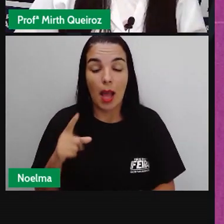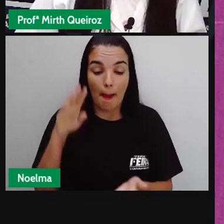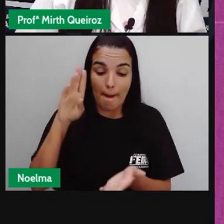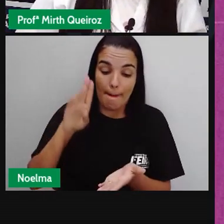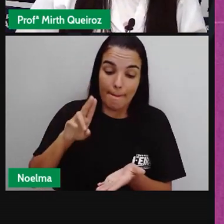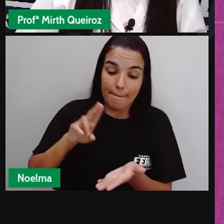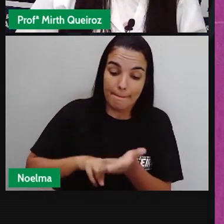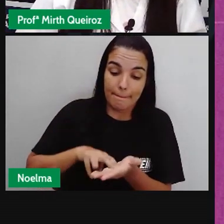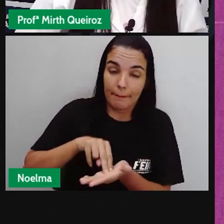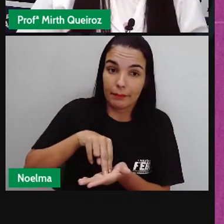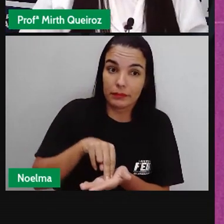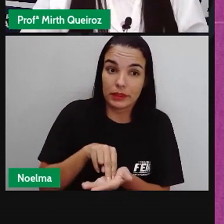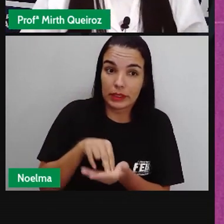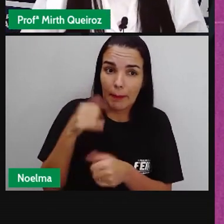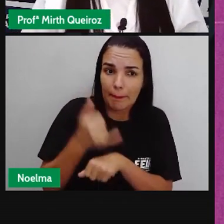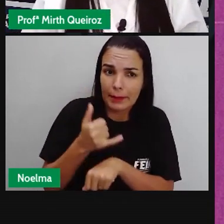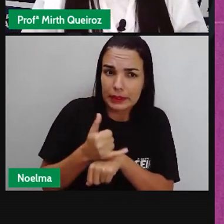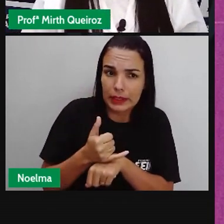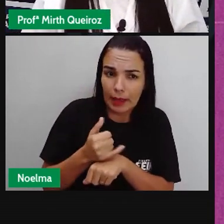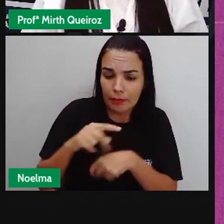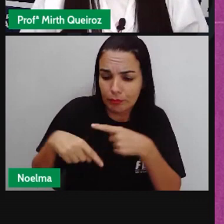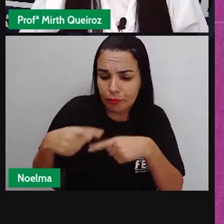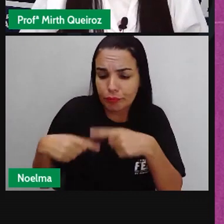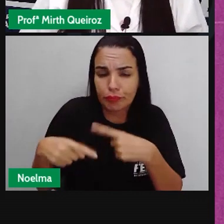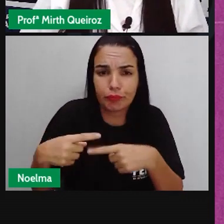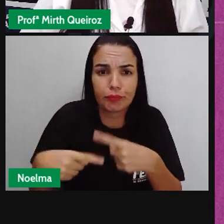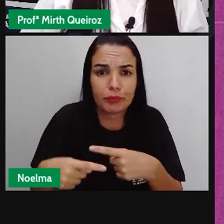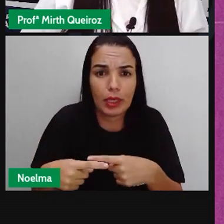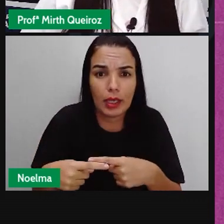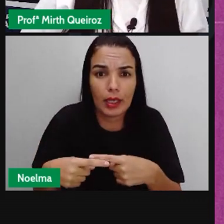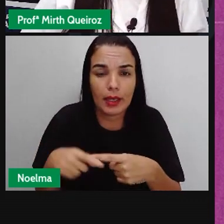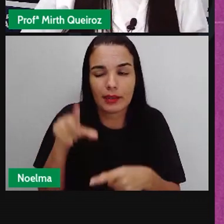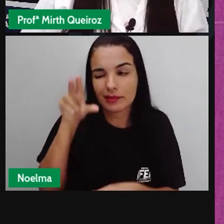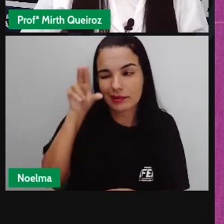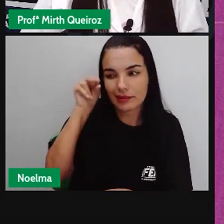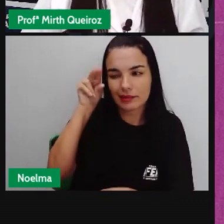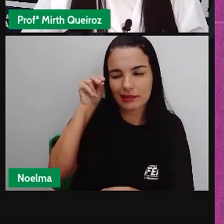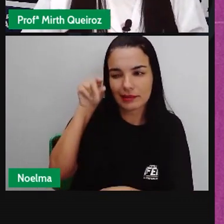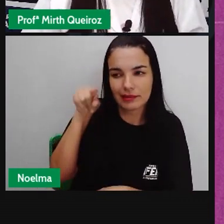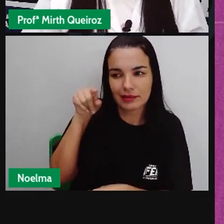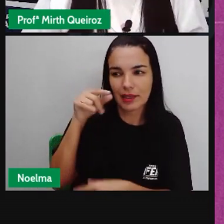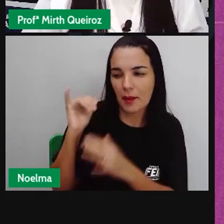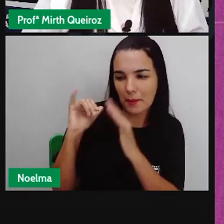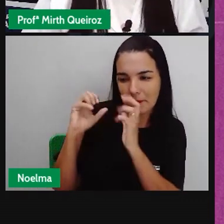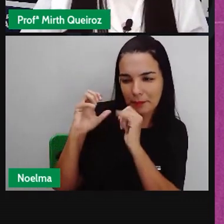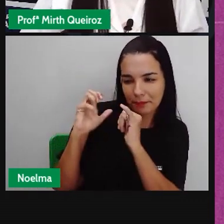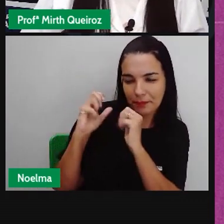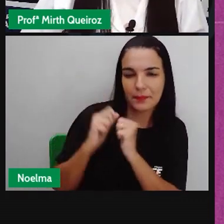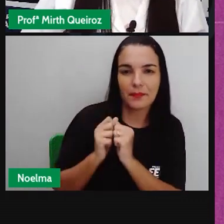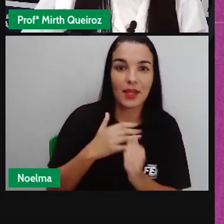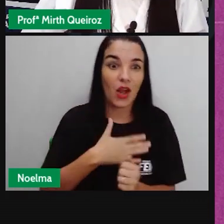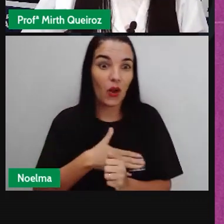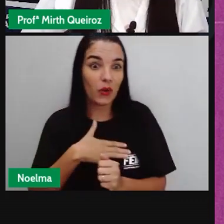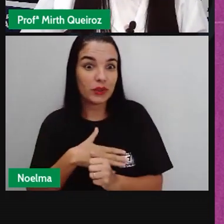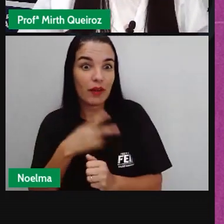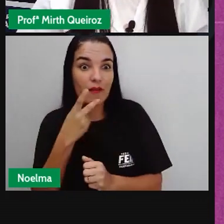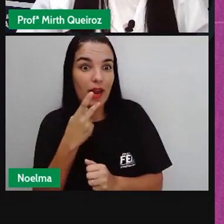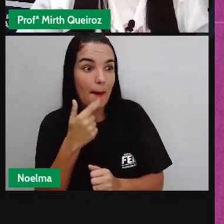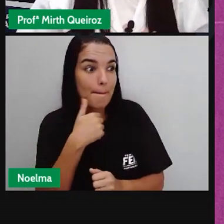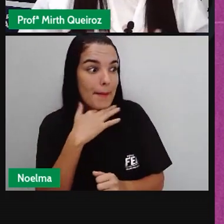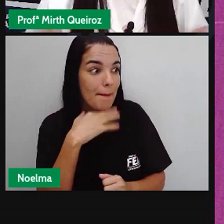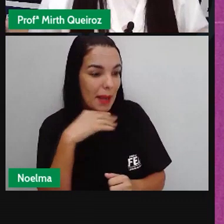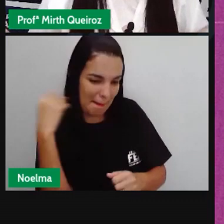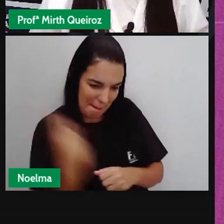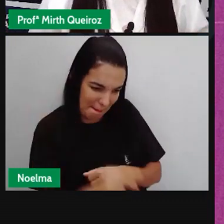Pisei na pedrinha, a pedrinha rolou. Esquei para o mocinho, o mocinho gostou. Contei para a